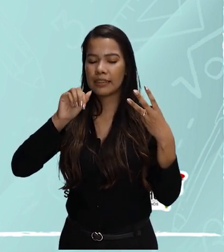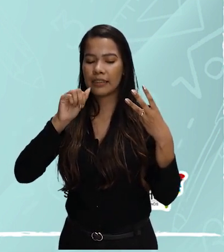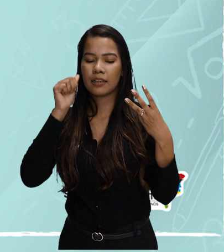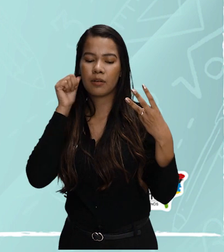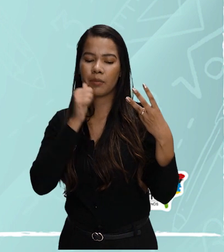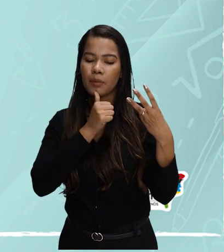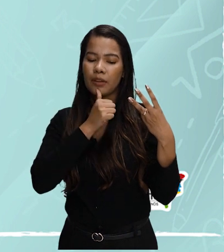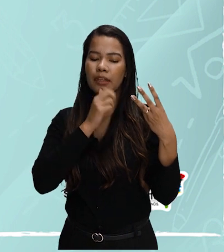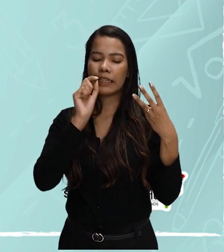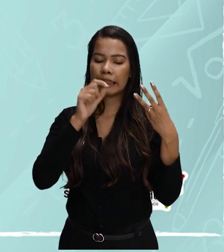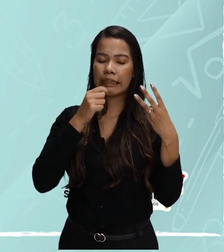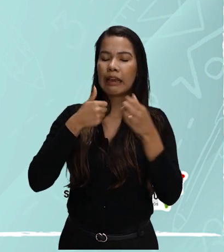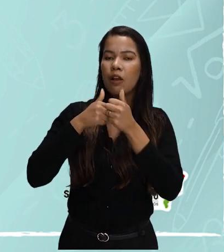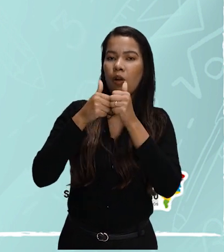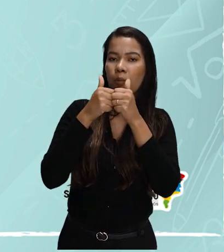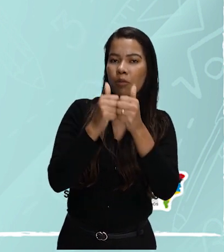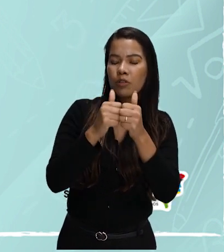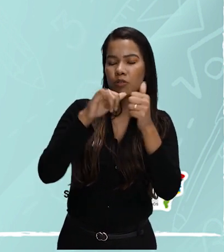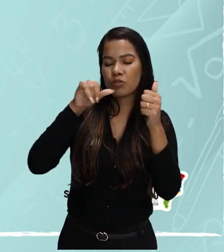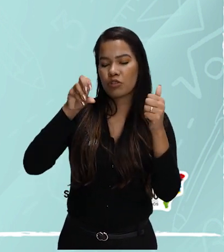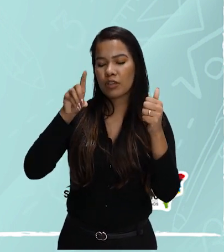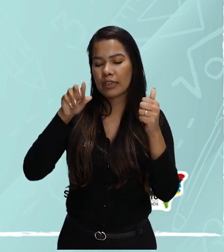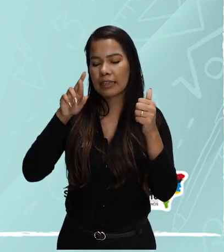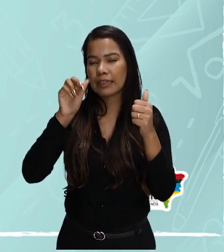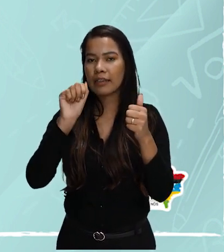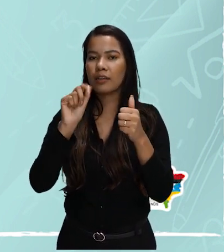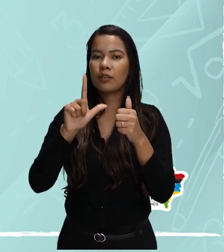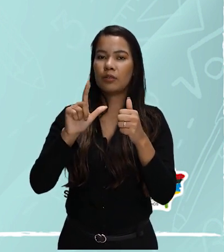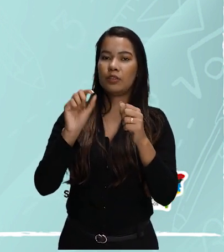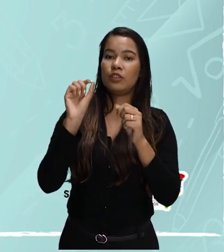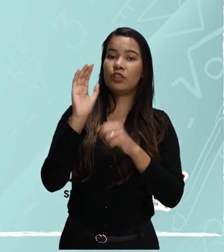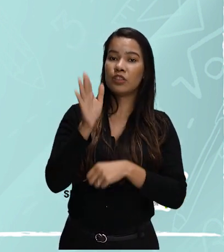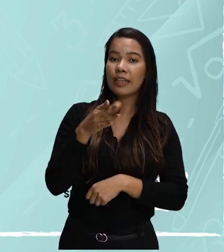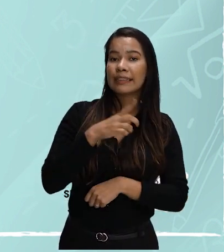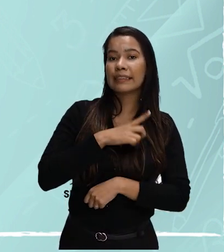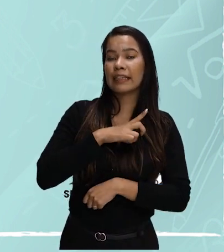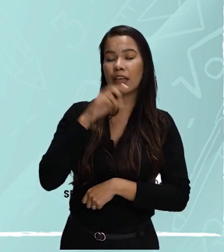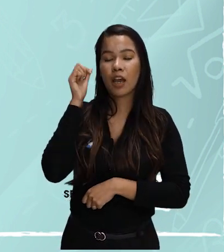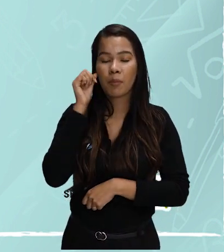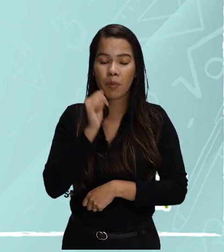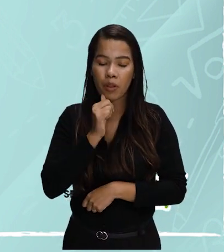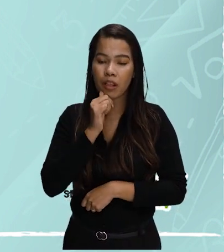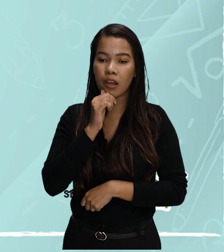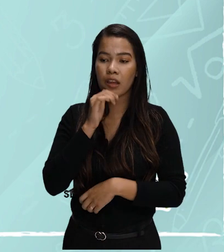tem a mulher aqui no meio dessa produção. Mas quem